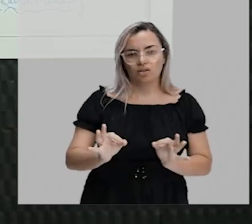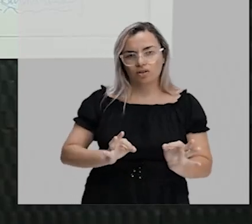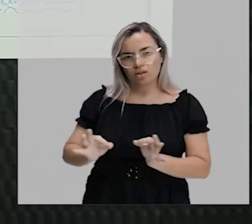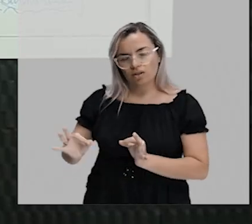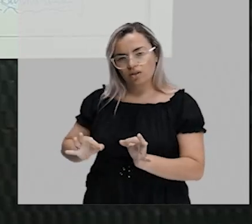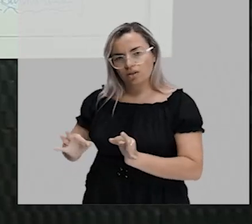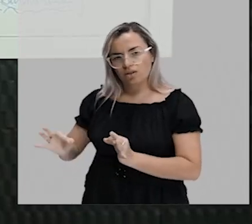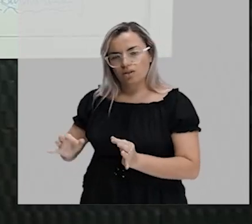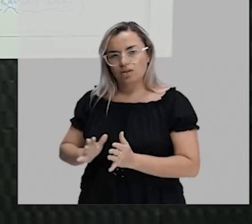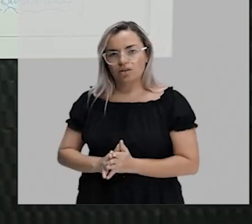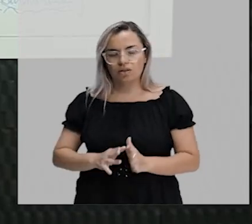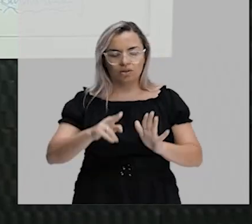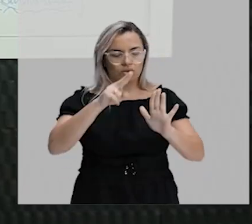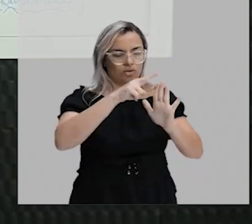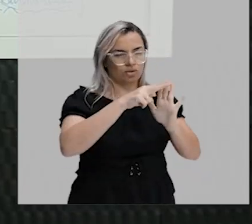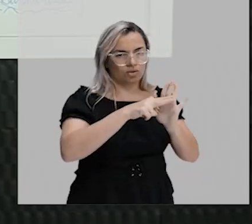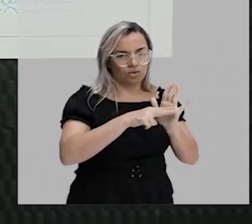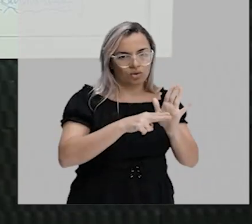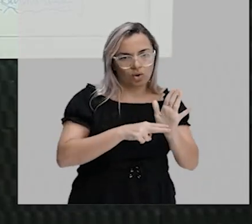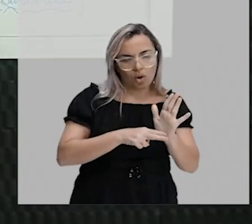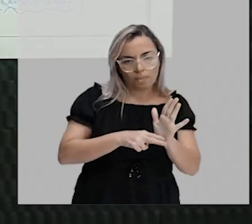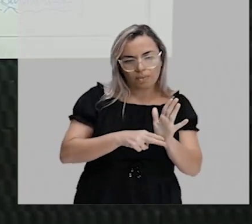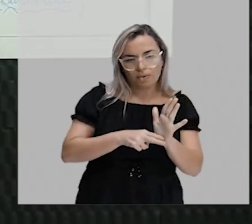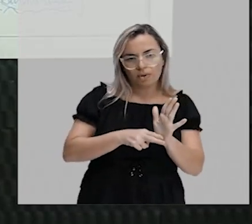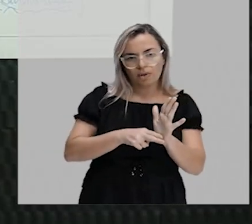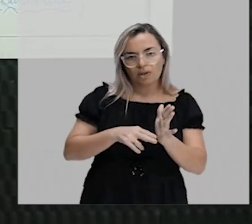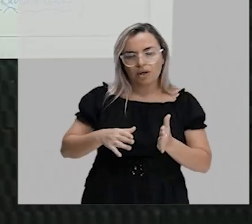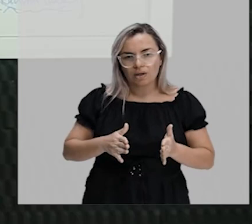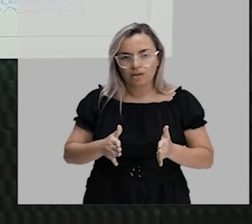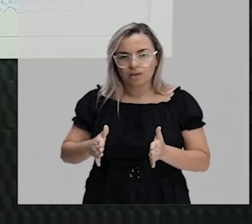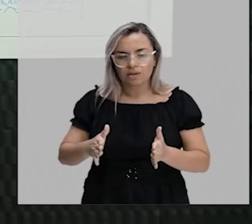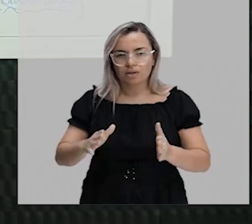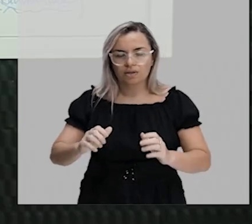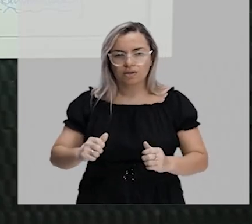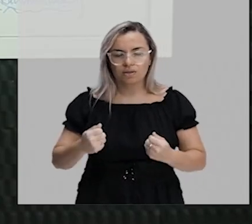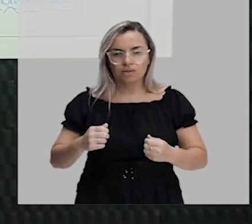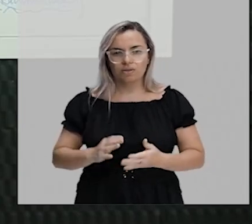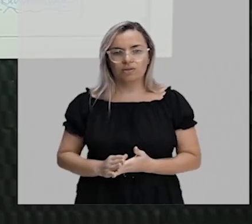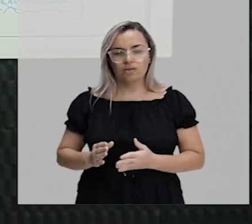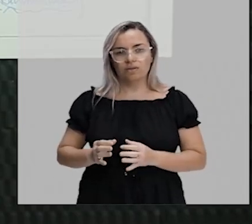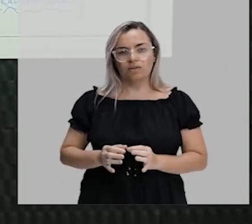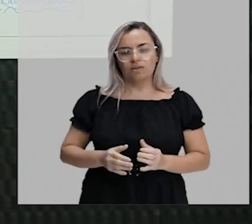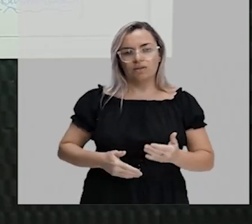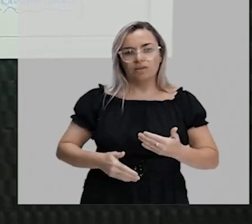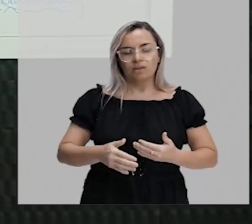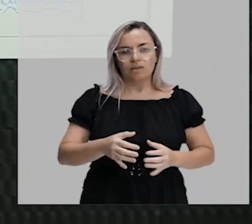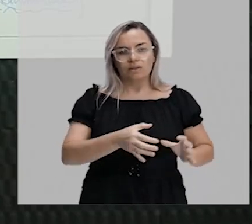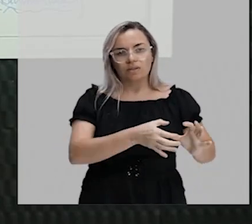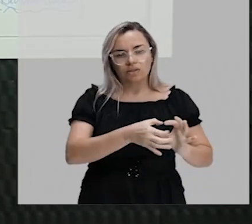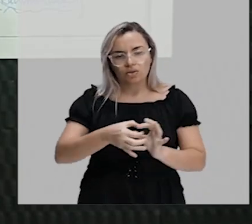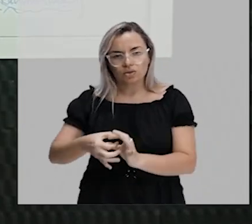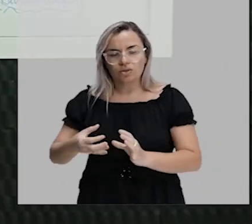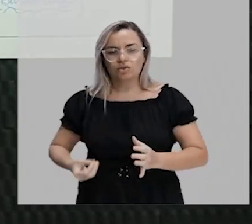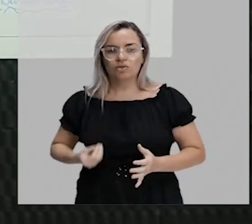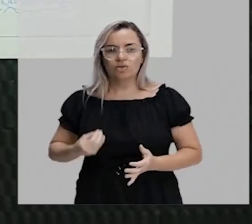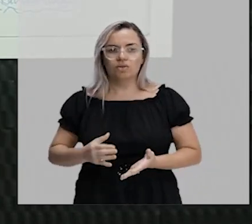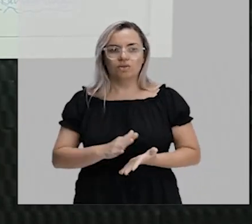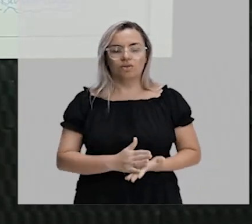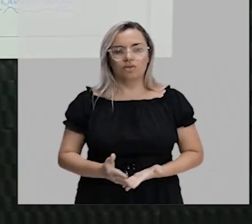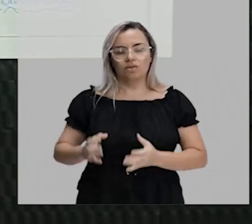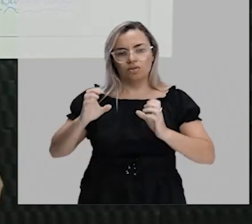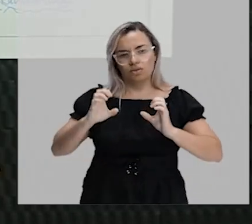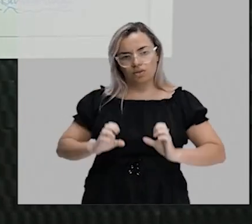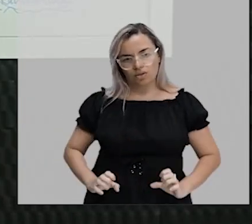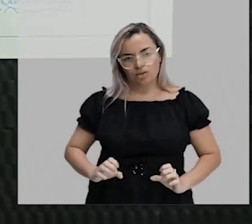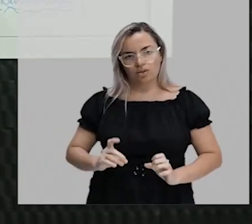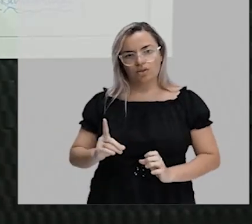e de estabelecer caminhos, possibilidades dentro deste processo. Tá? A ética do dever, sem